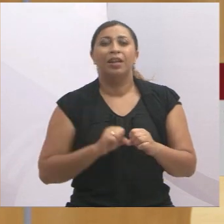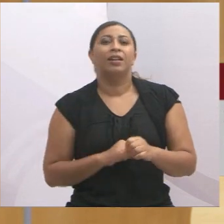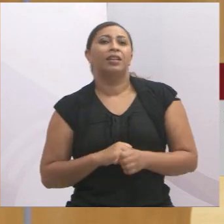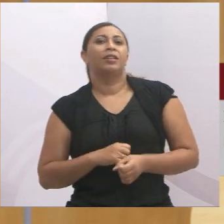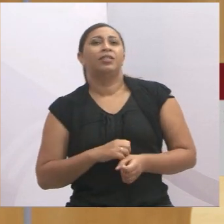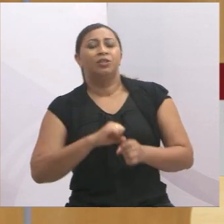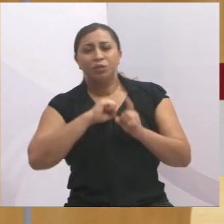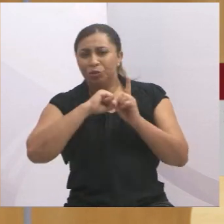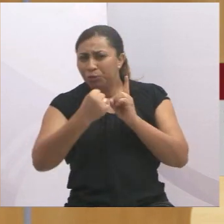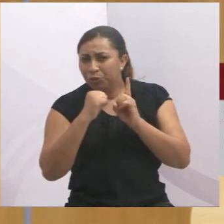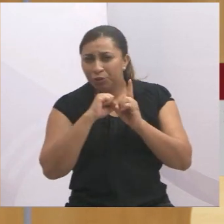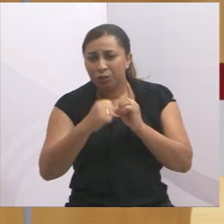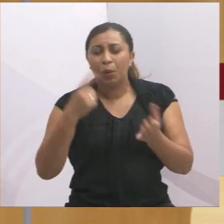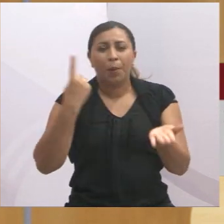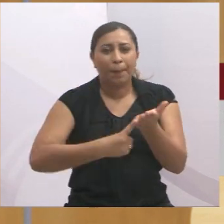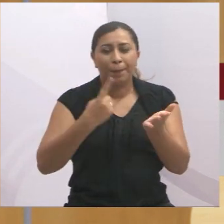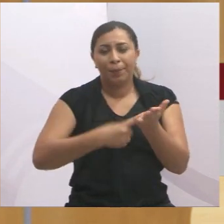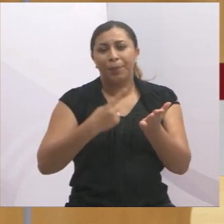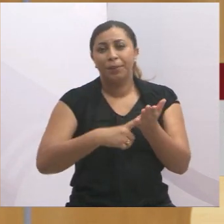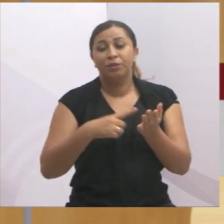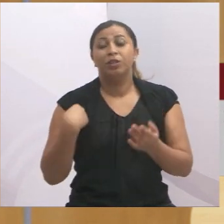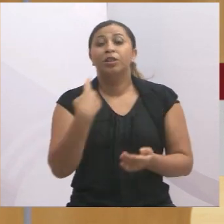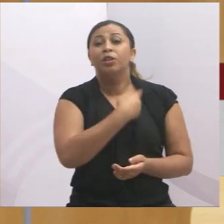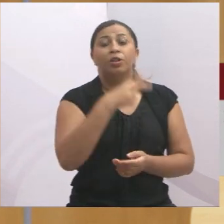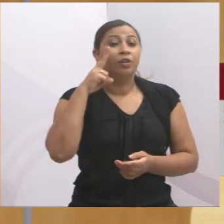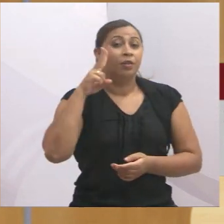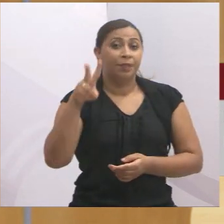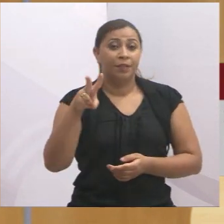trazidas aqui, o comprometimento que a gente vê,